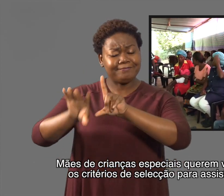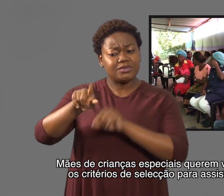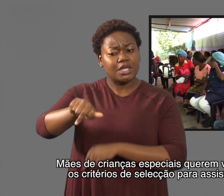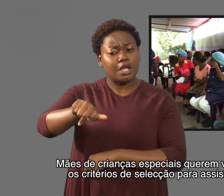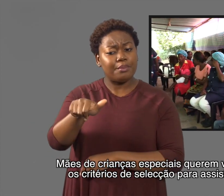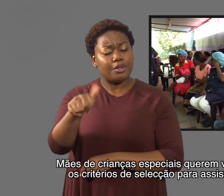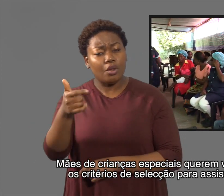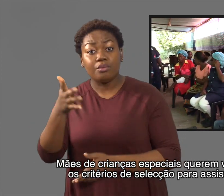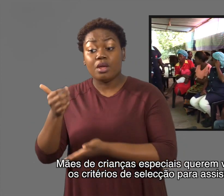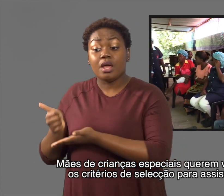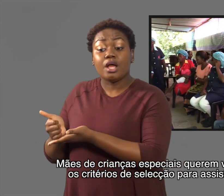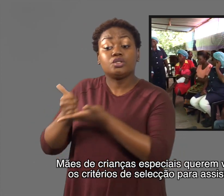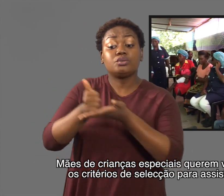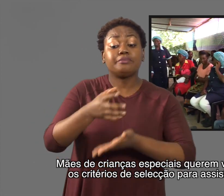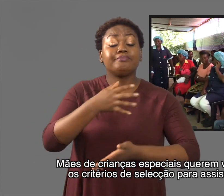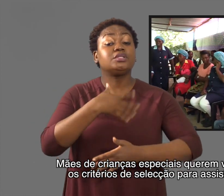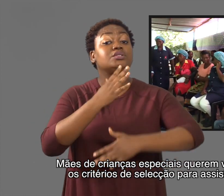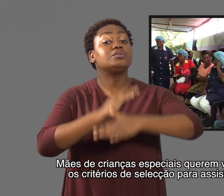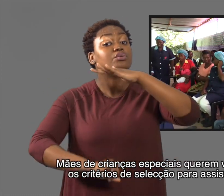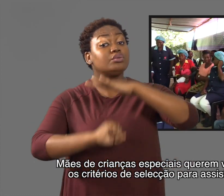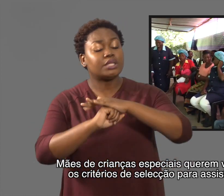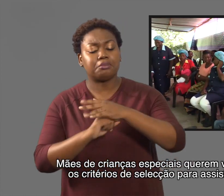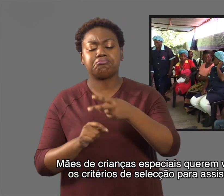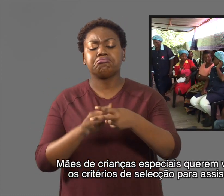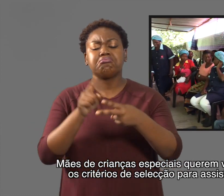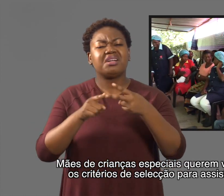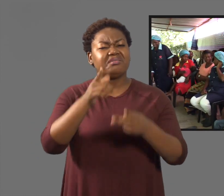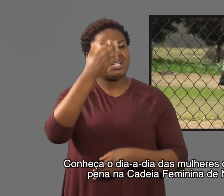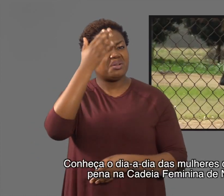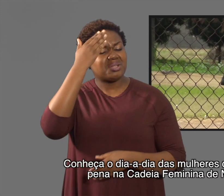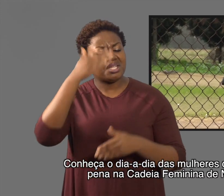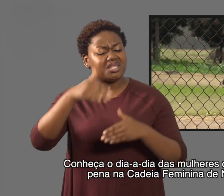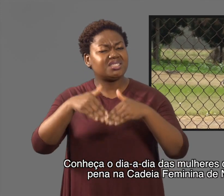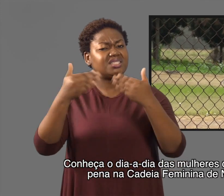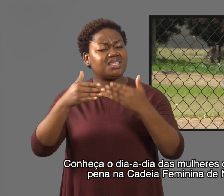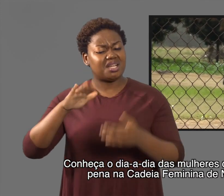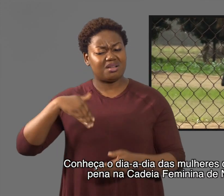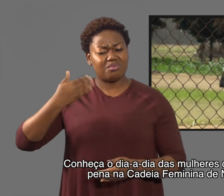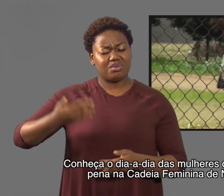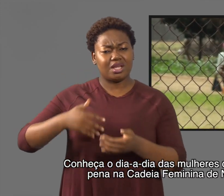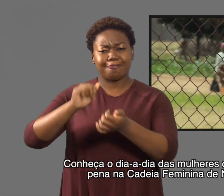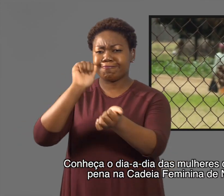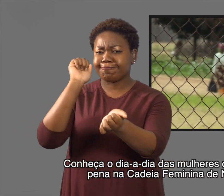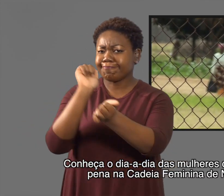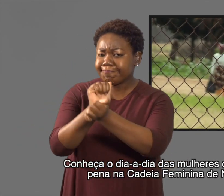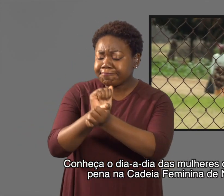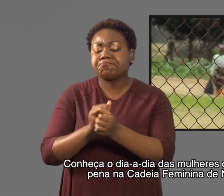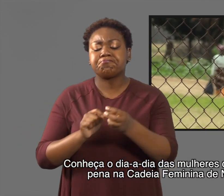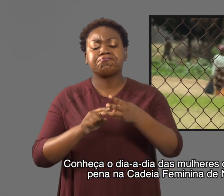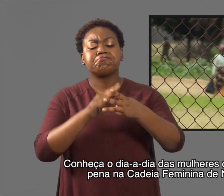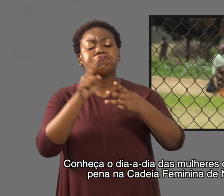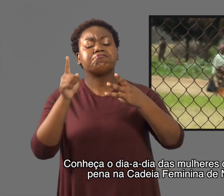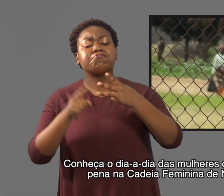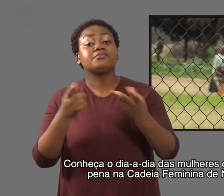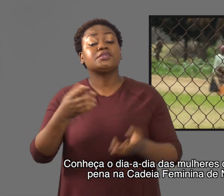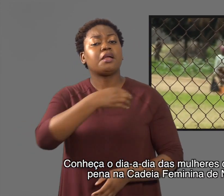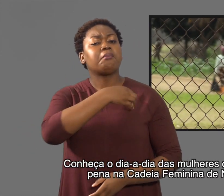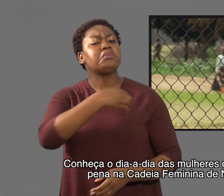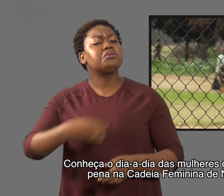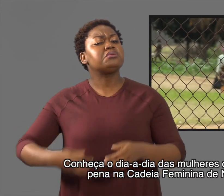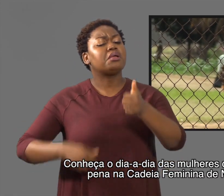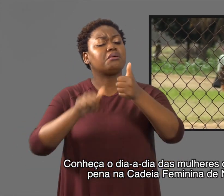melhoradas os critérios de seleção para assistência social. Conheça o dia a dia das mulheres que cumprem pena na